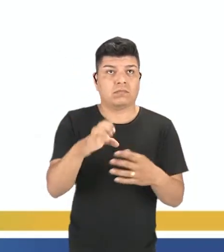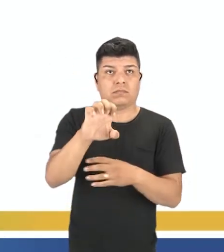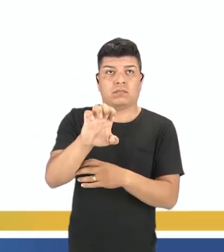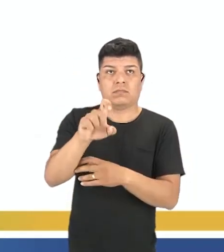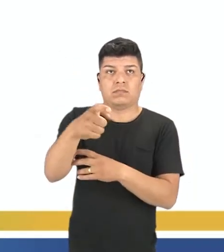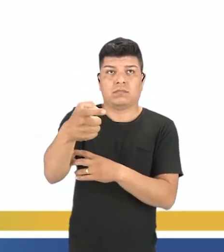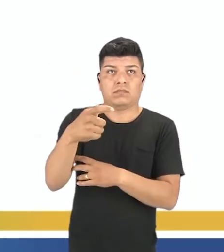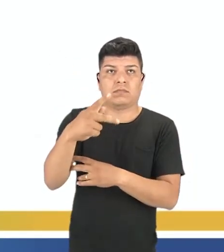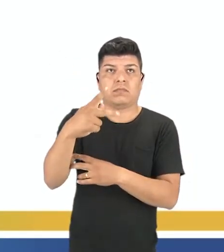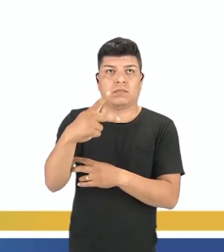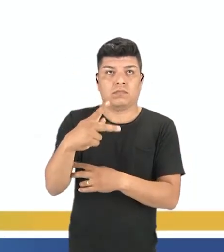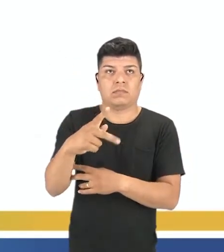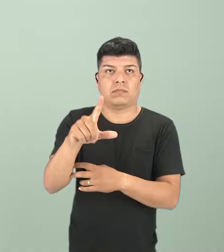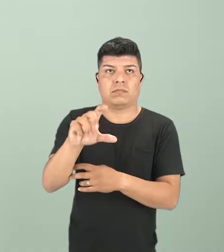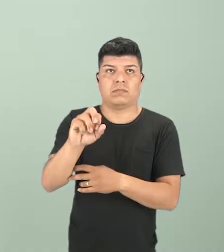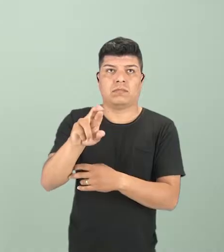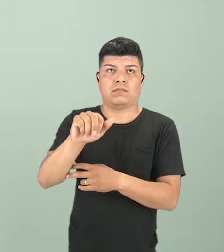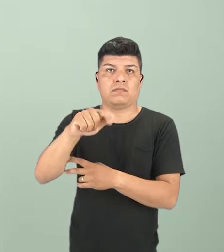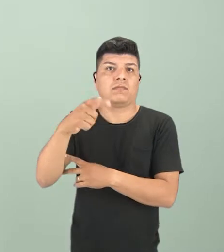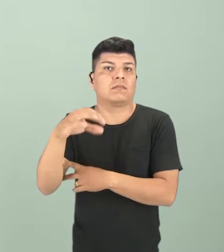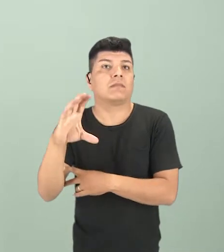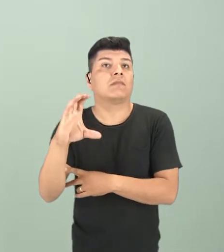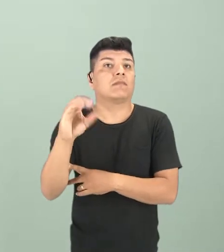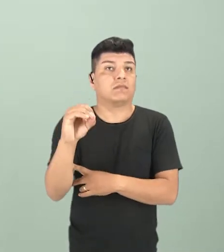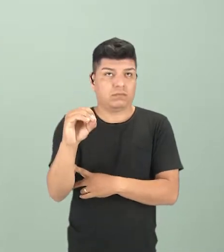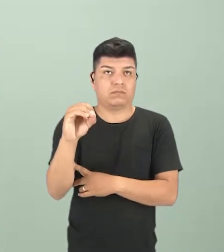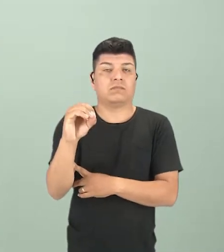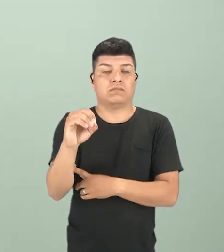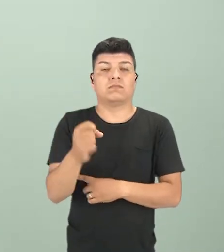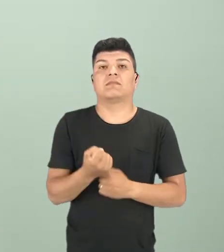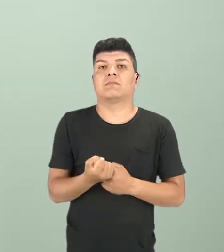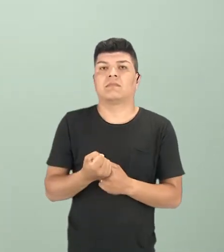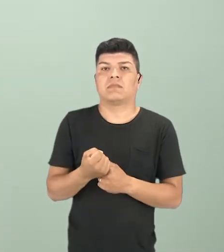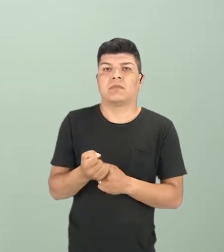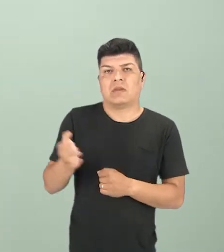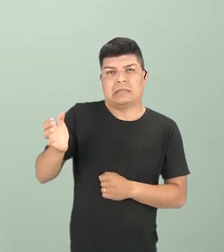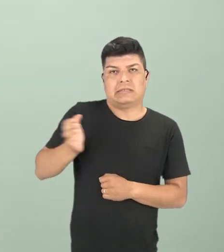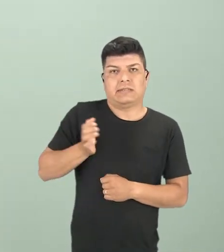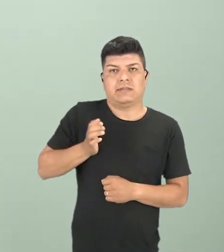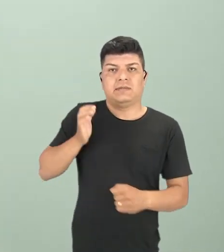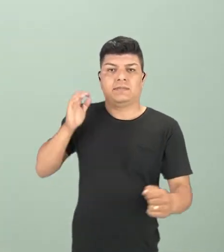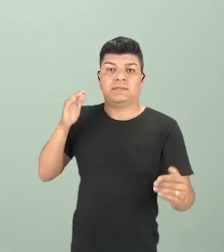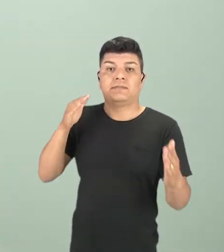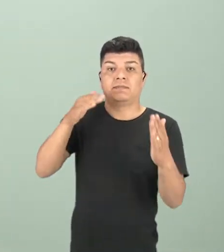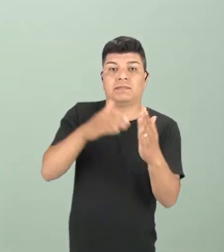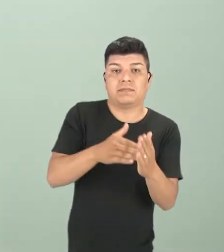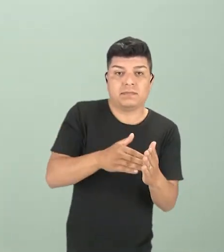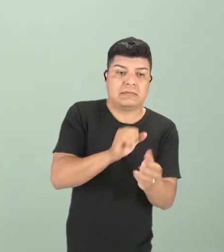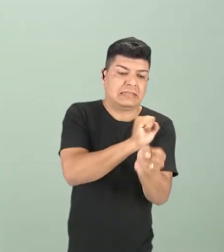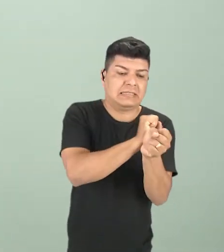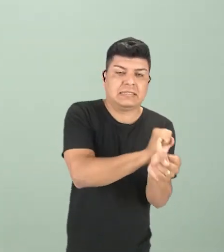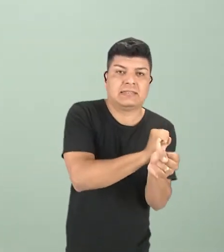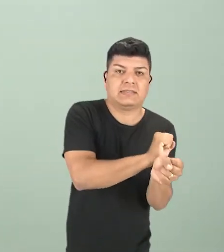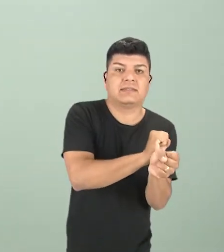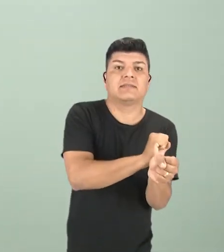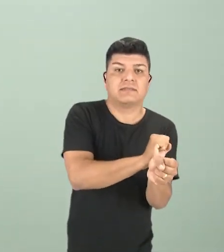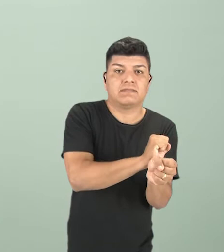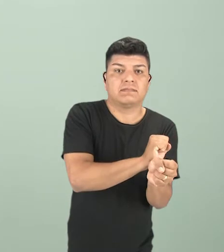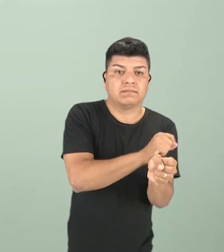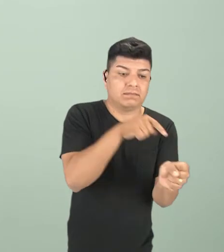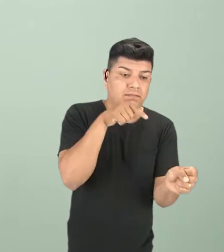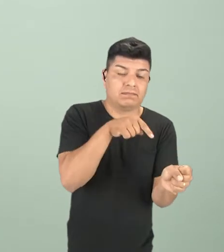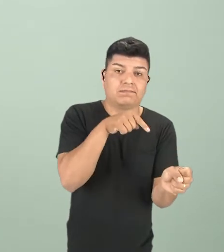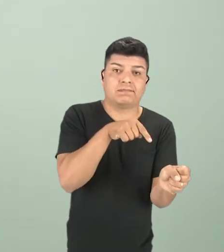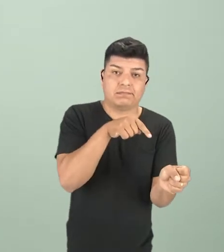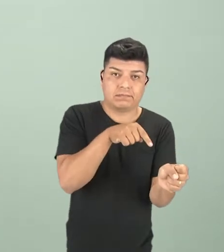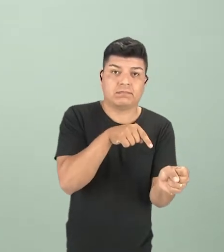falando, explorar o quê? O pessoal estava explorando tudo, desde a elite até os escravos. Então, escravos já é